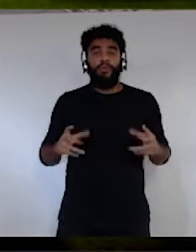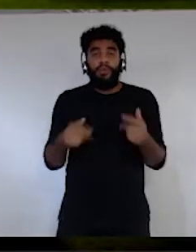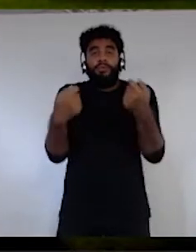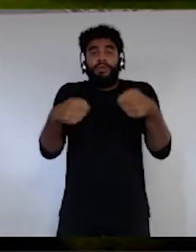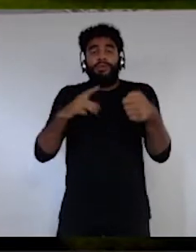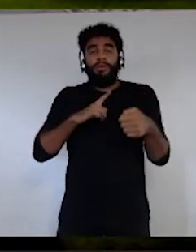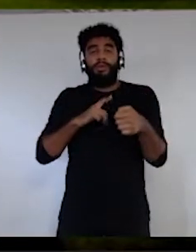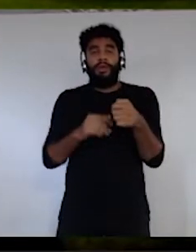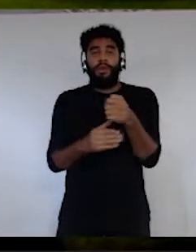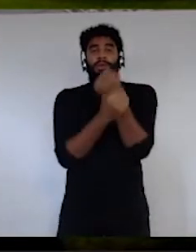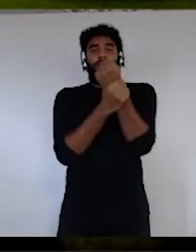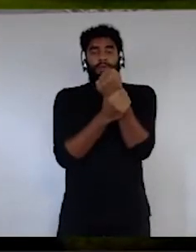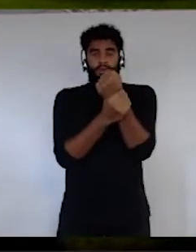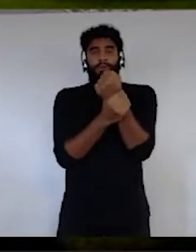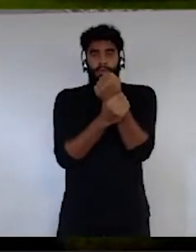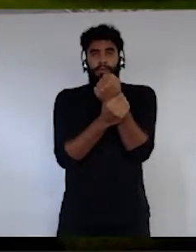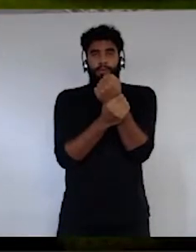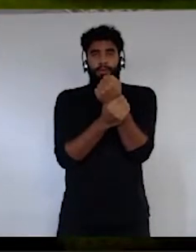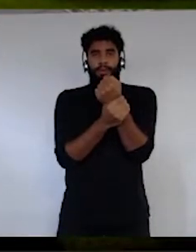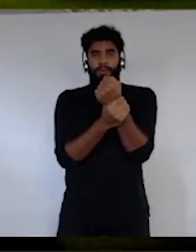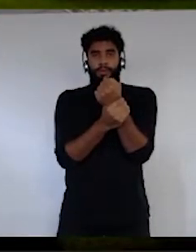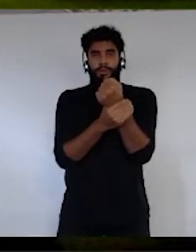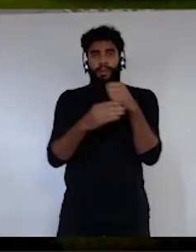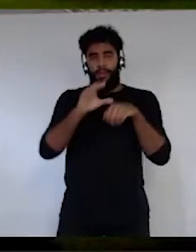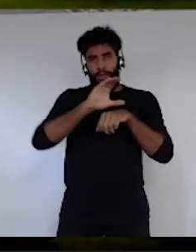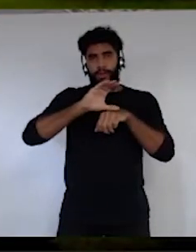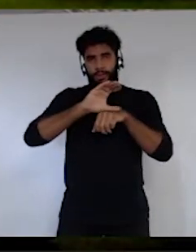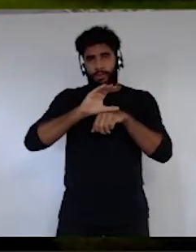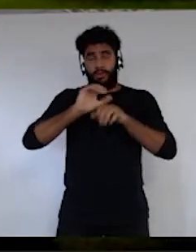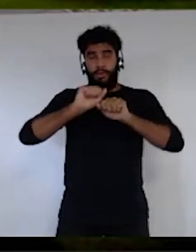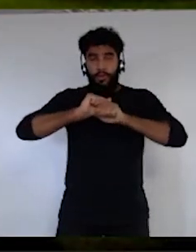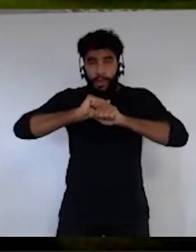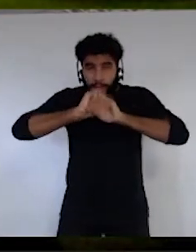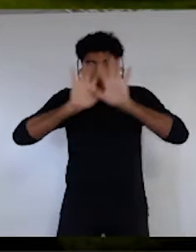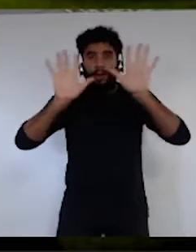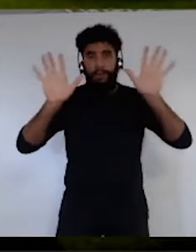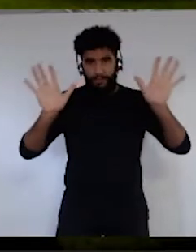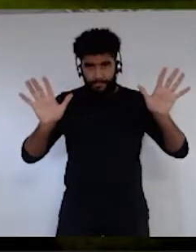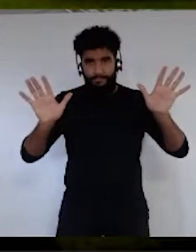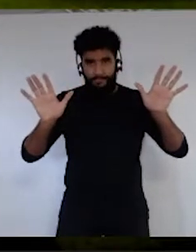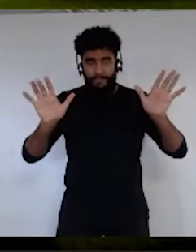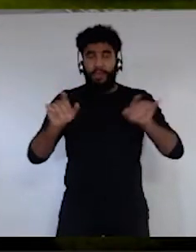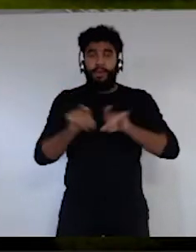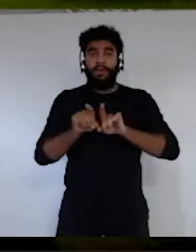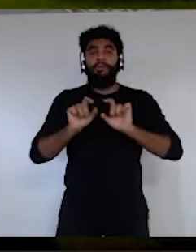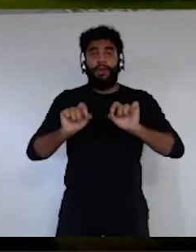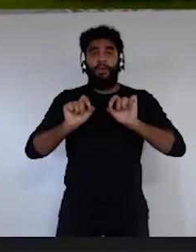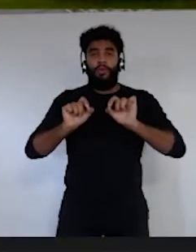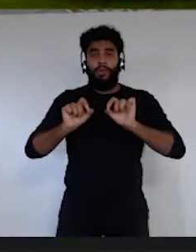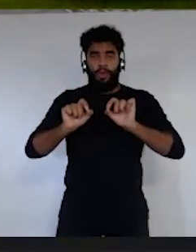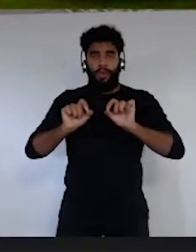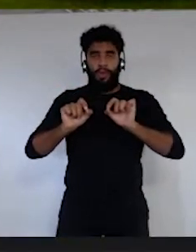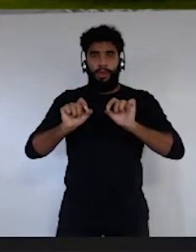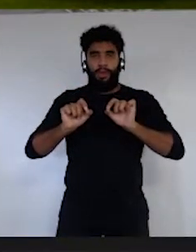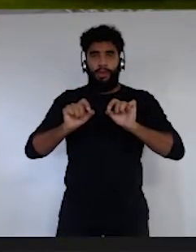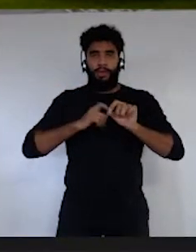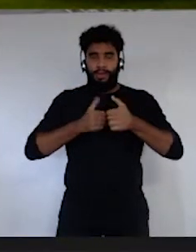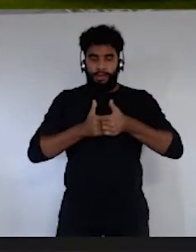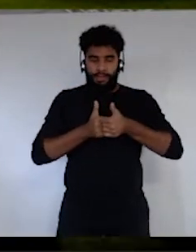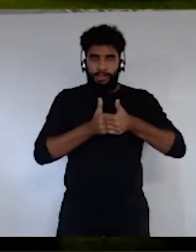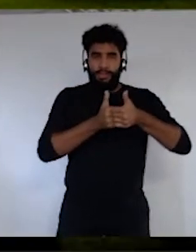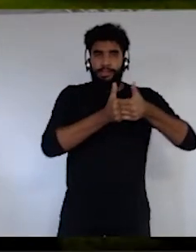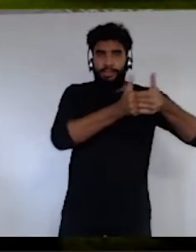apenas para decidir se havia ou não repercussão geral no recurso. Quer dizer, não era para julgamento no plenário virtual. Porque, como a Cristiane disse, quer dizer, não há